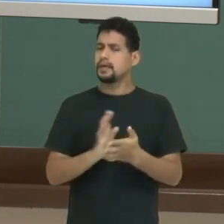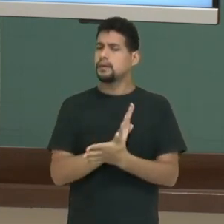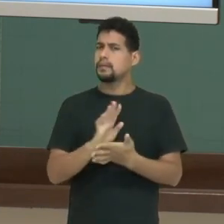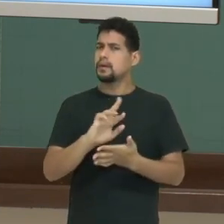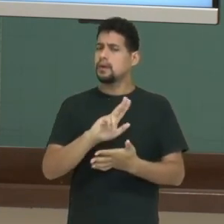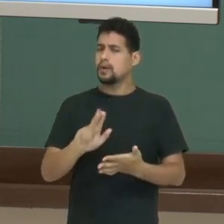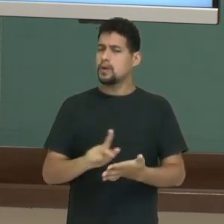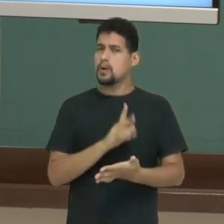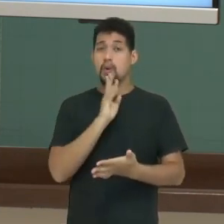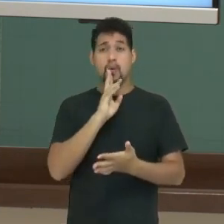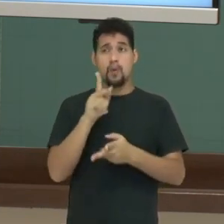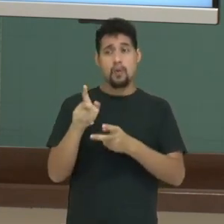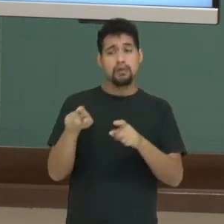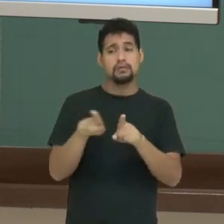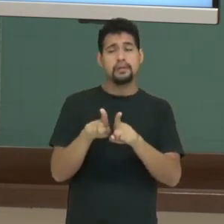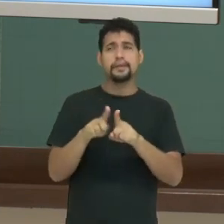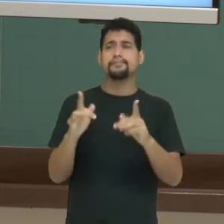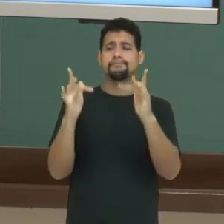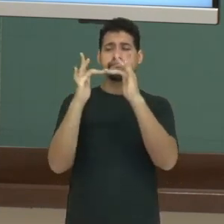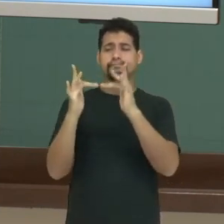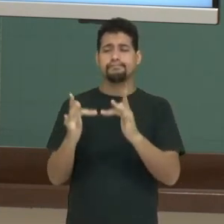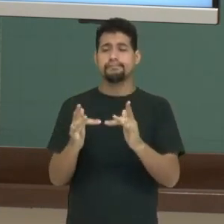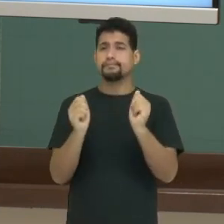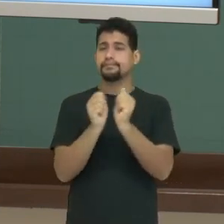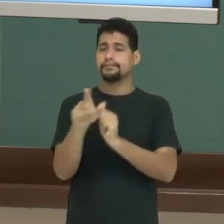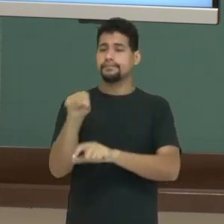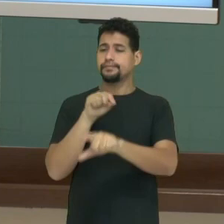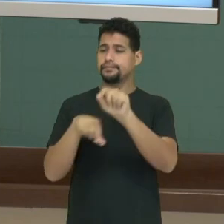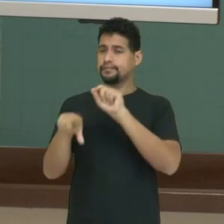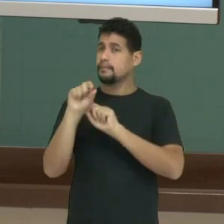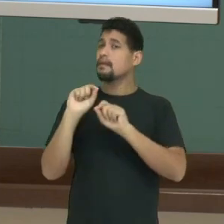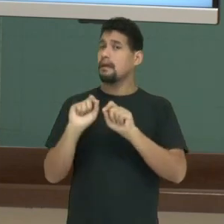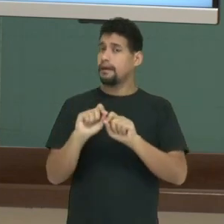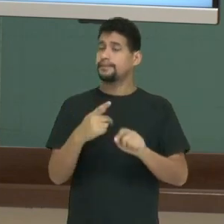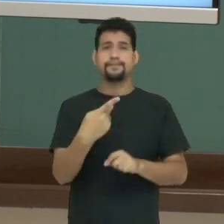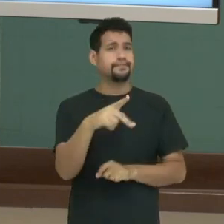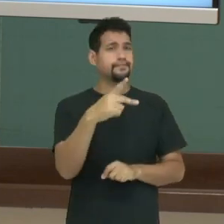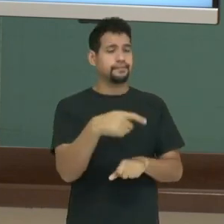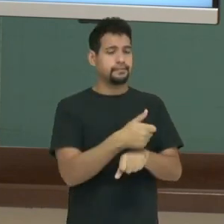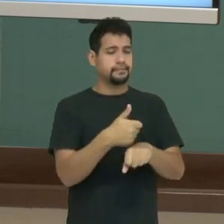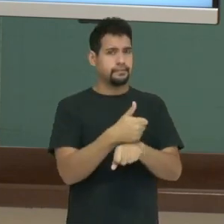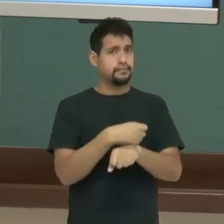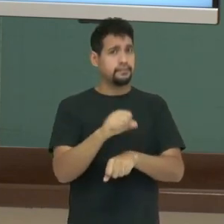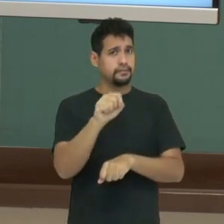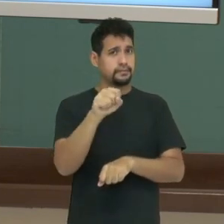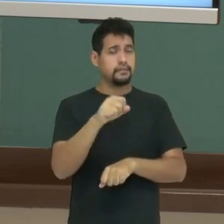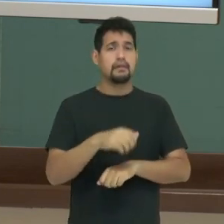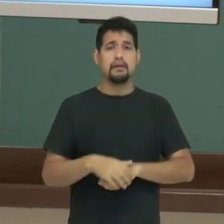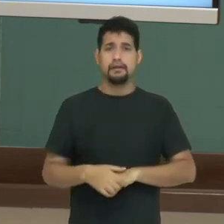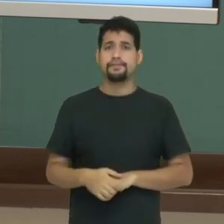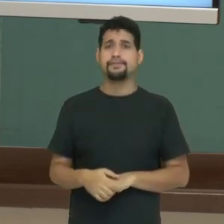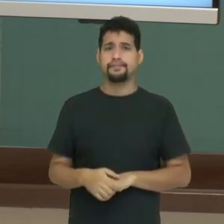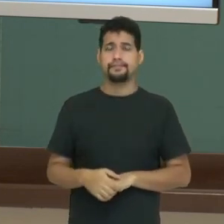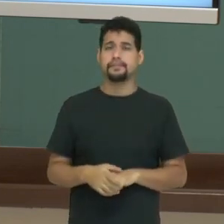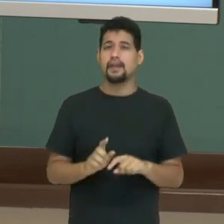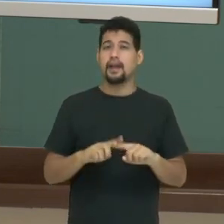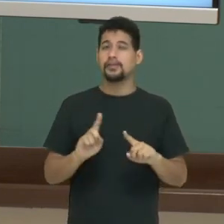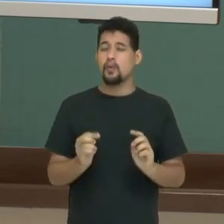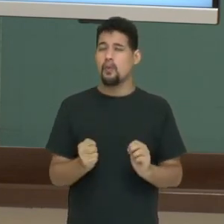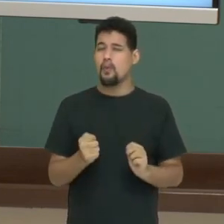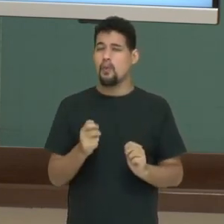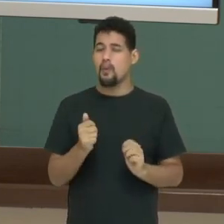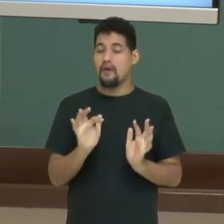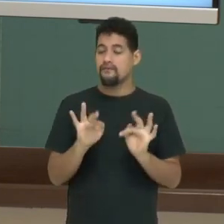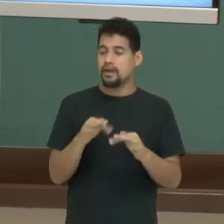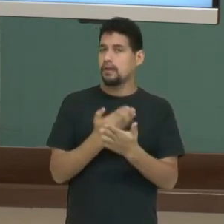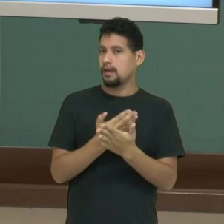do autoconhecimento na relação da escolha da sua profissão. Estamos chegando ao fim